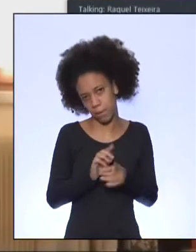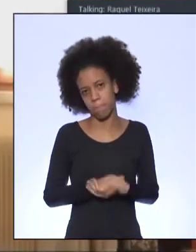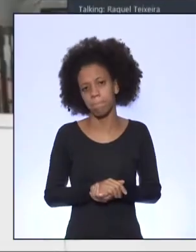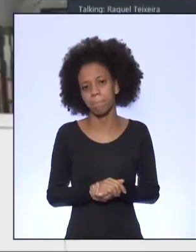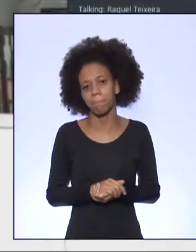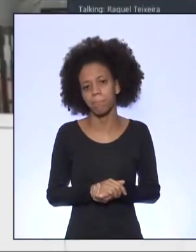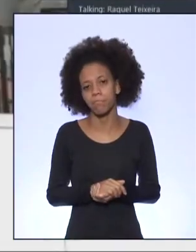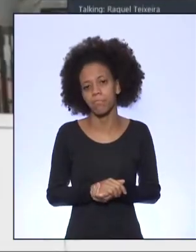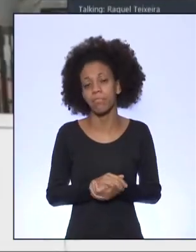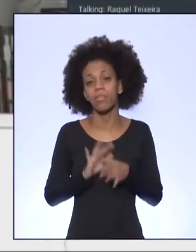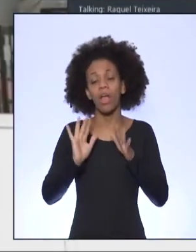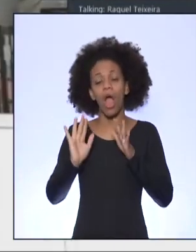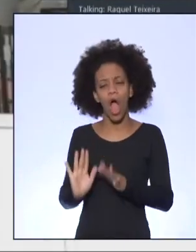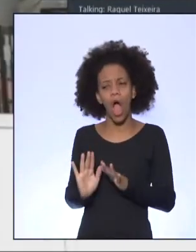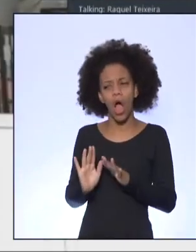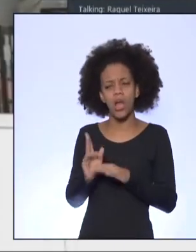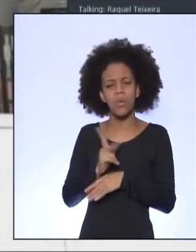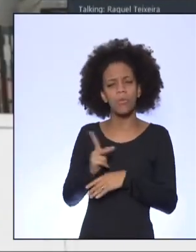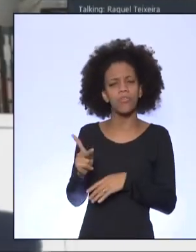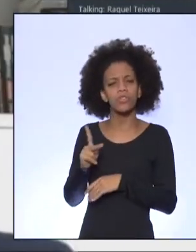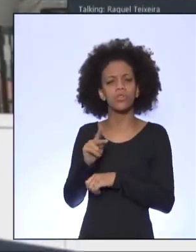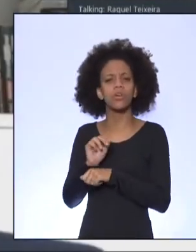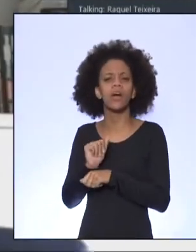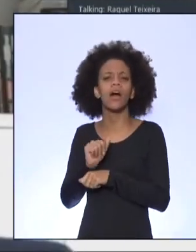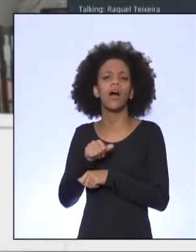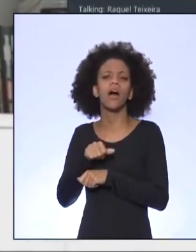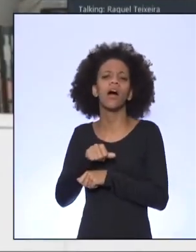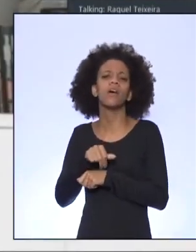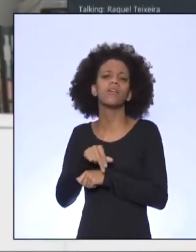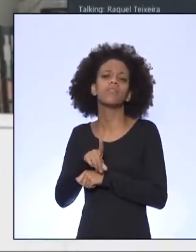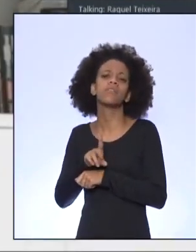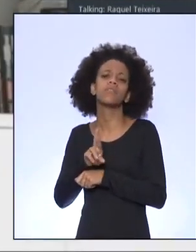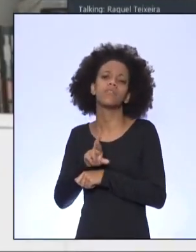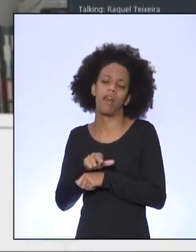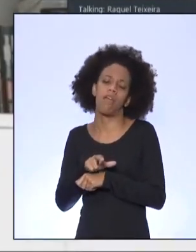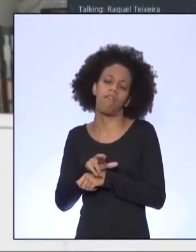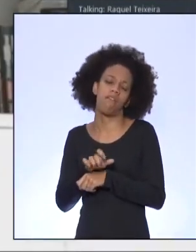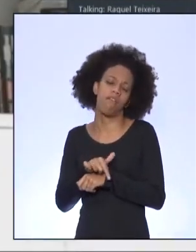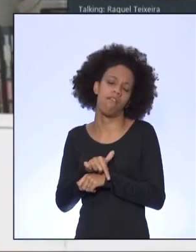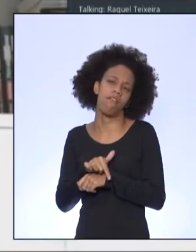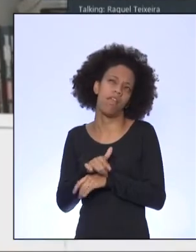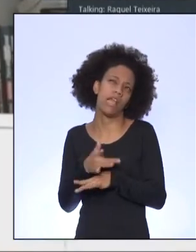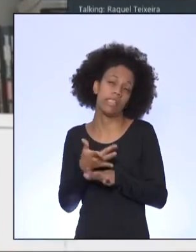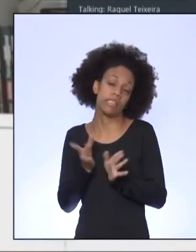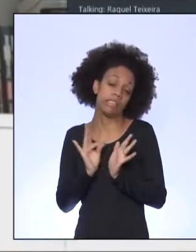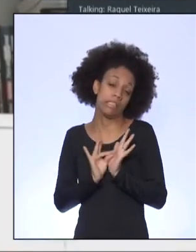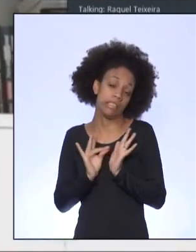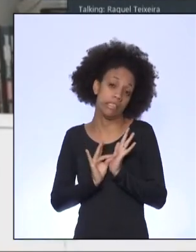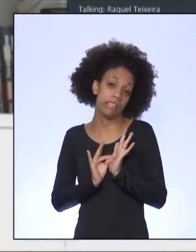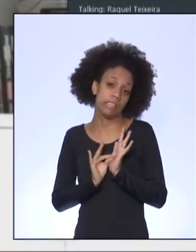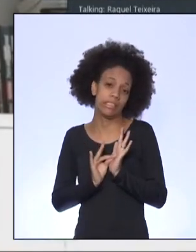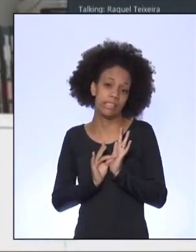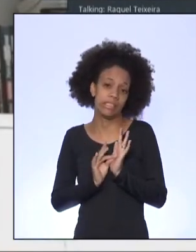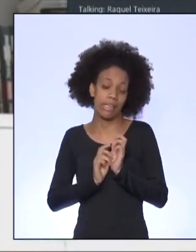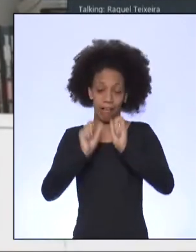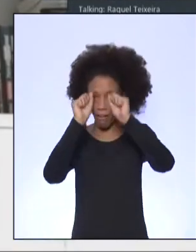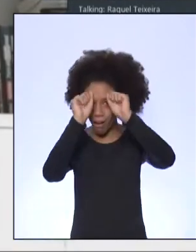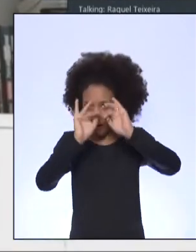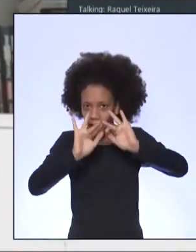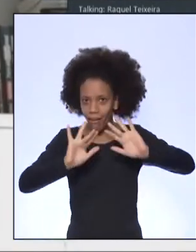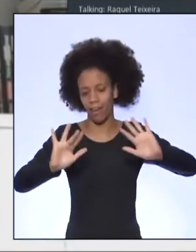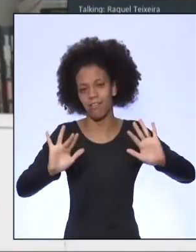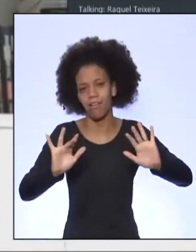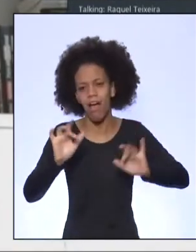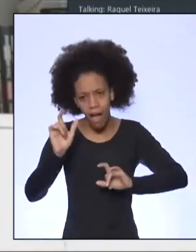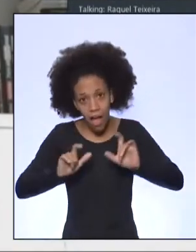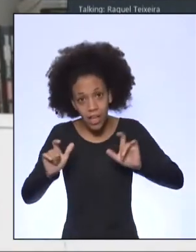Olha, o professor André está falando aqui que está bem realista essa fala, graças a Deus. As pessoas